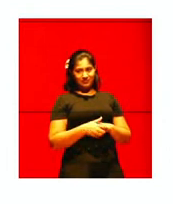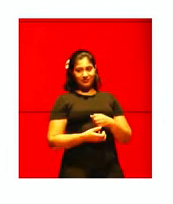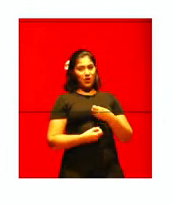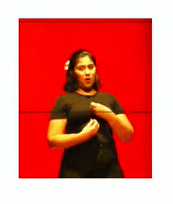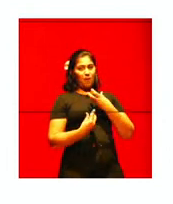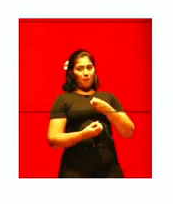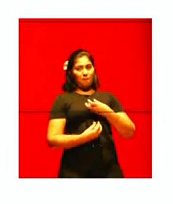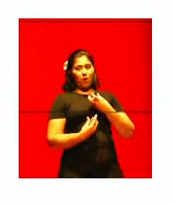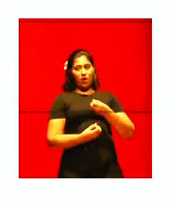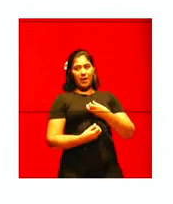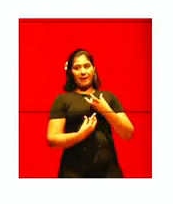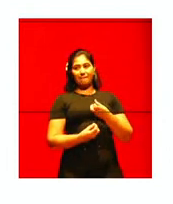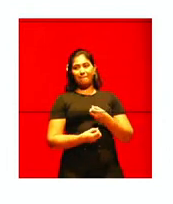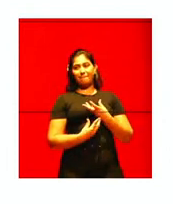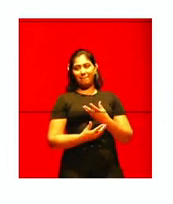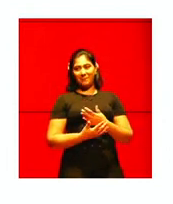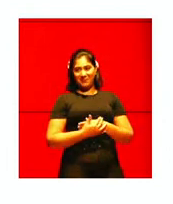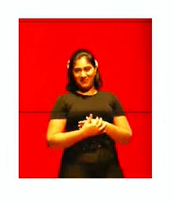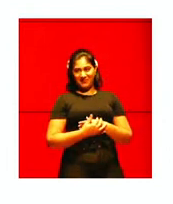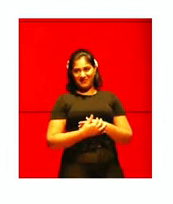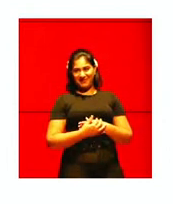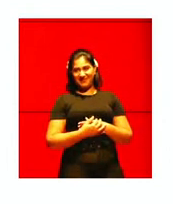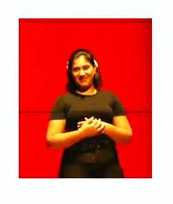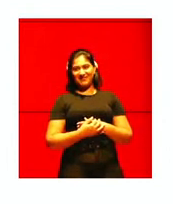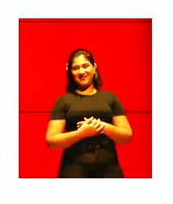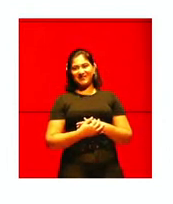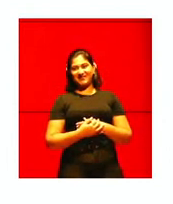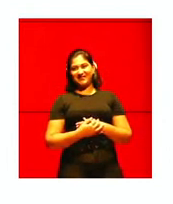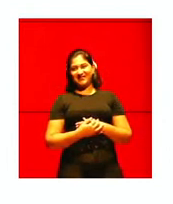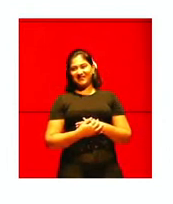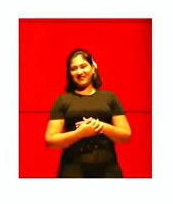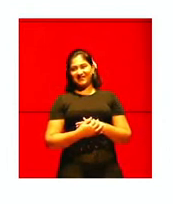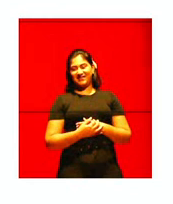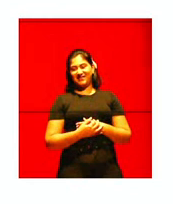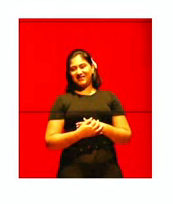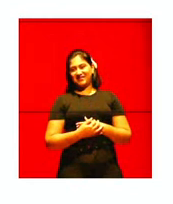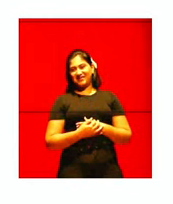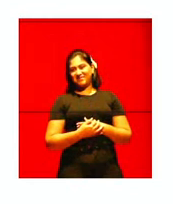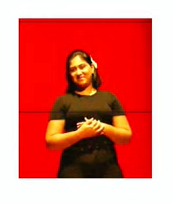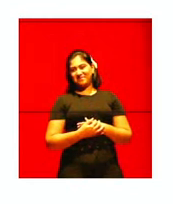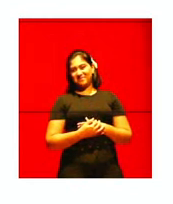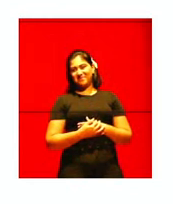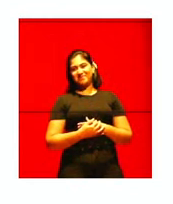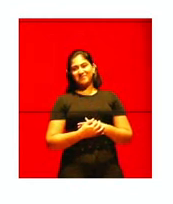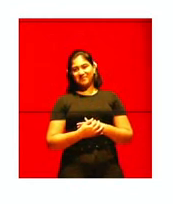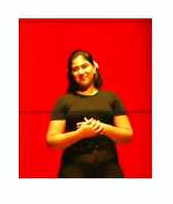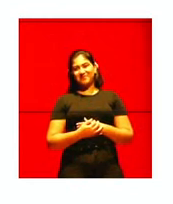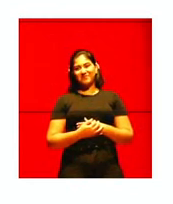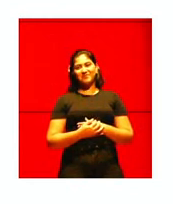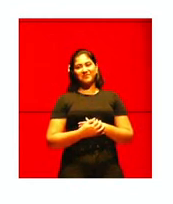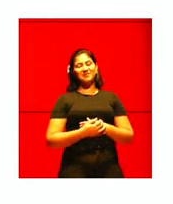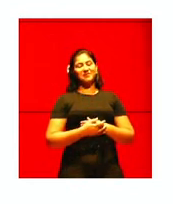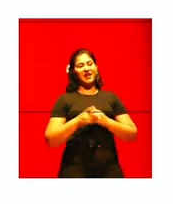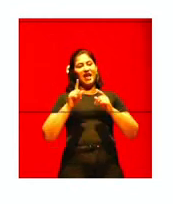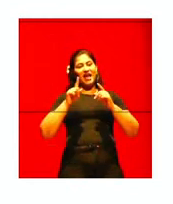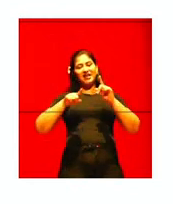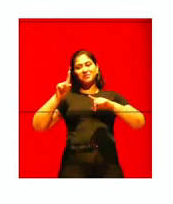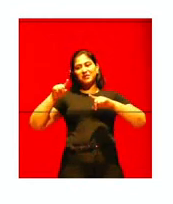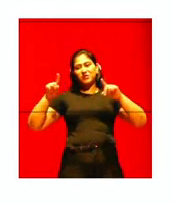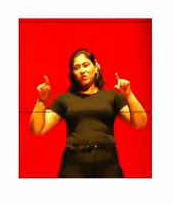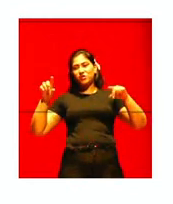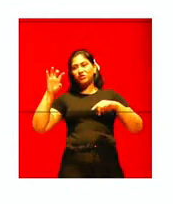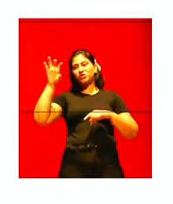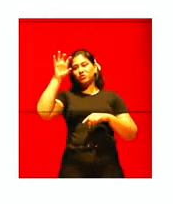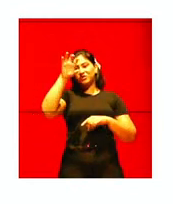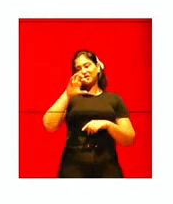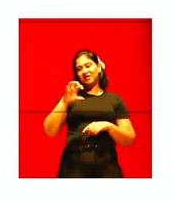Voltou? Obrigada, gente. Essa daí, ó. As dimensões continentais do Brasil